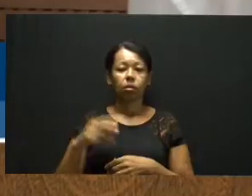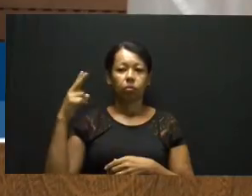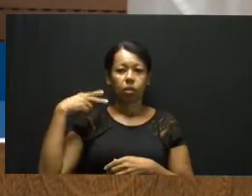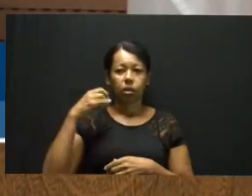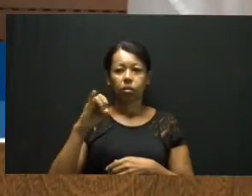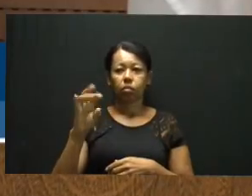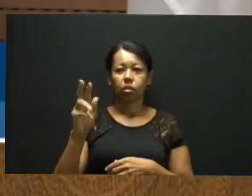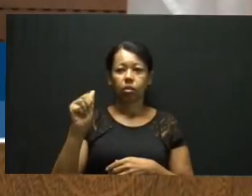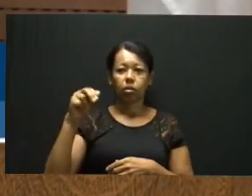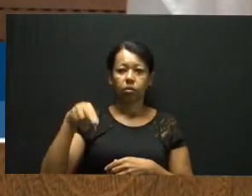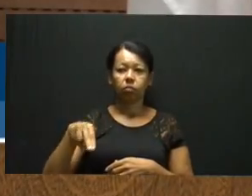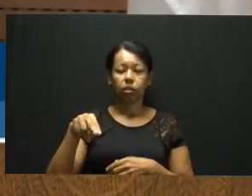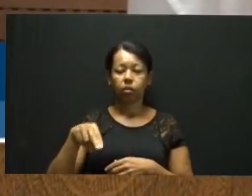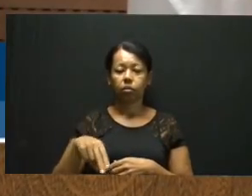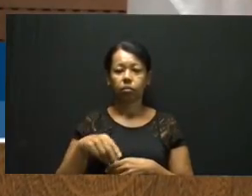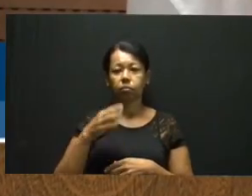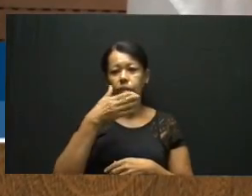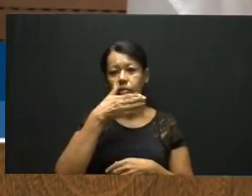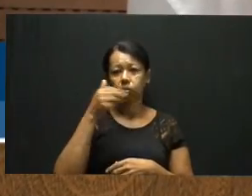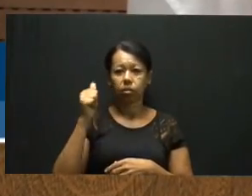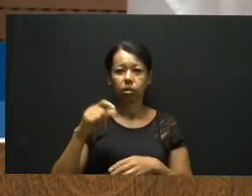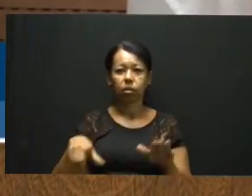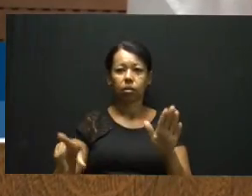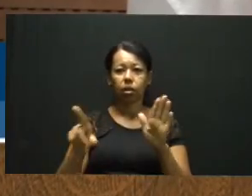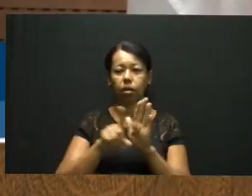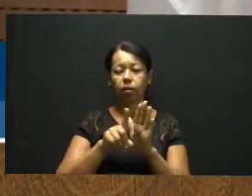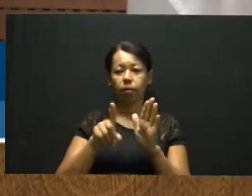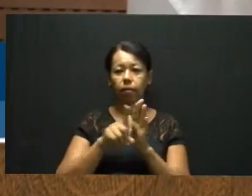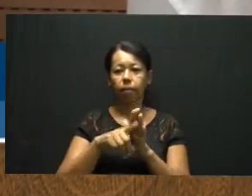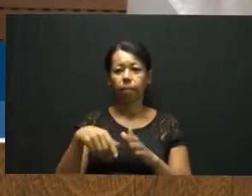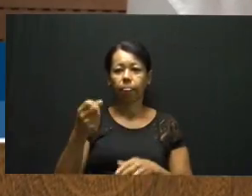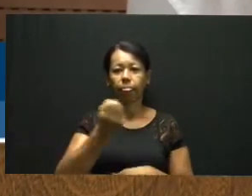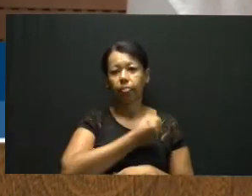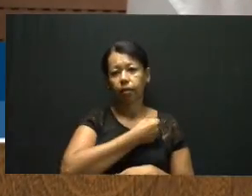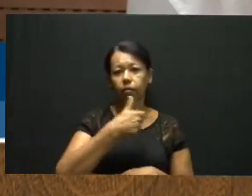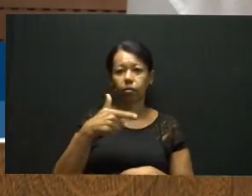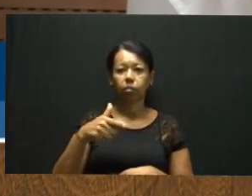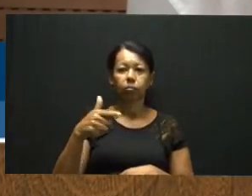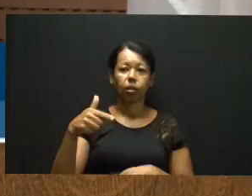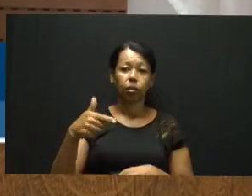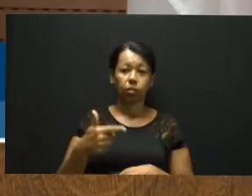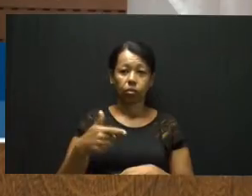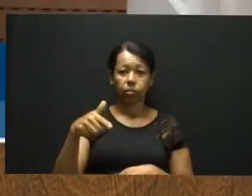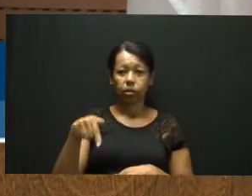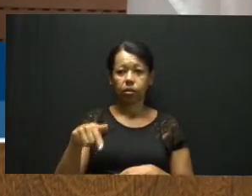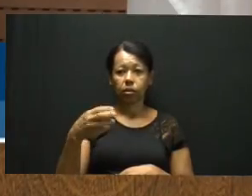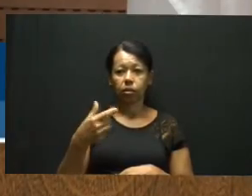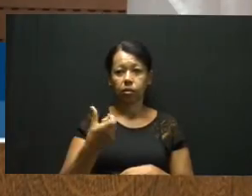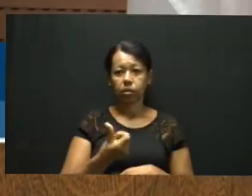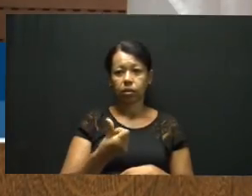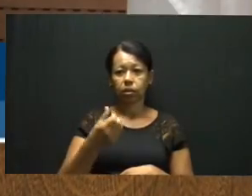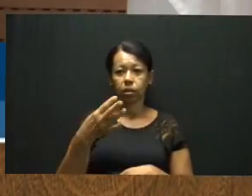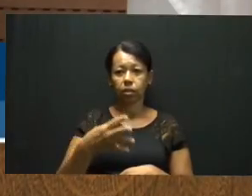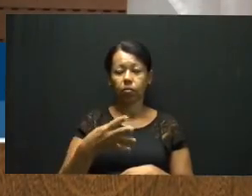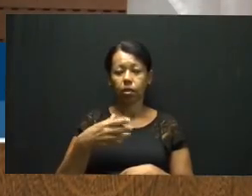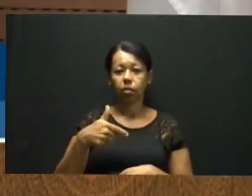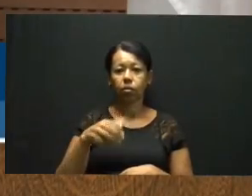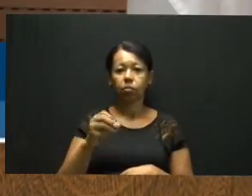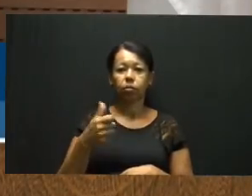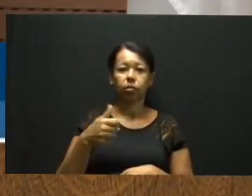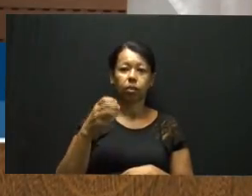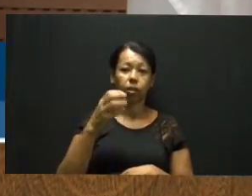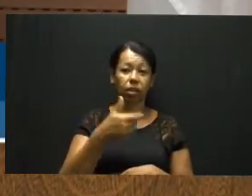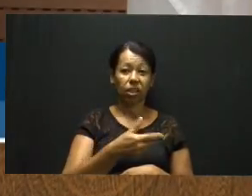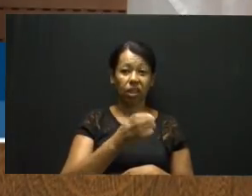Silva. Adequação da lei de número 2.764, de 25 de julho de 2002,